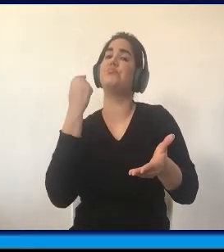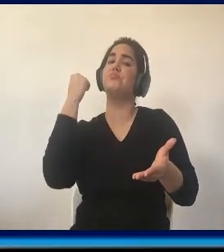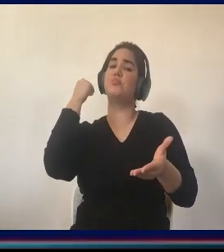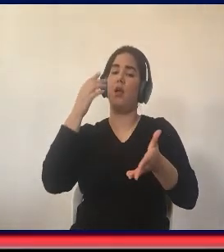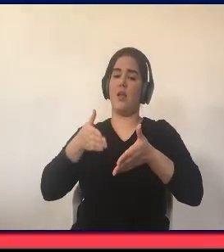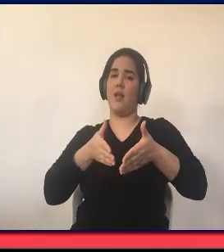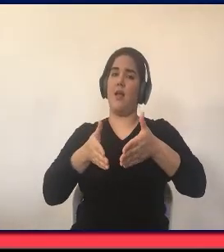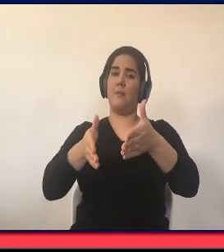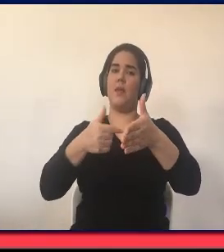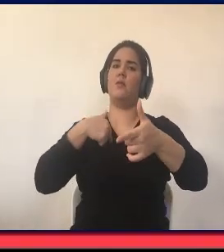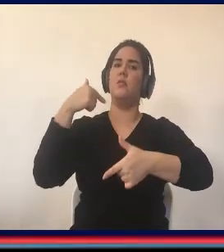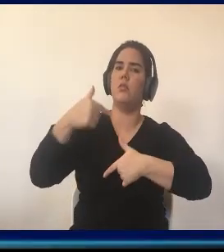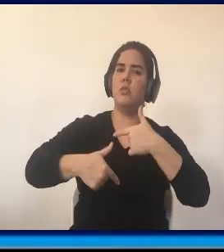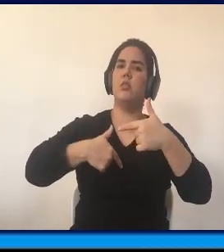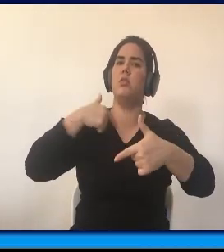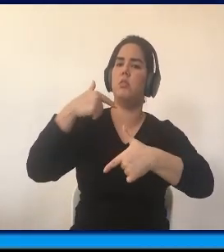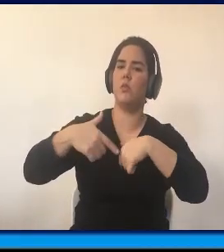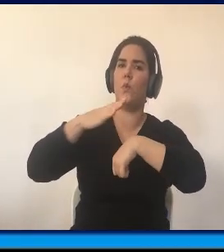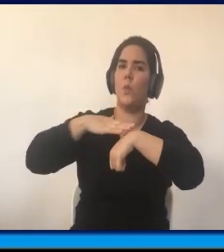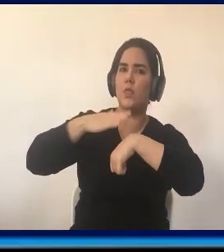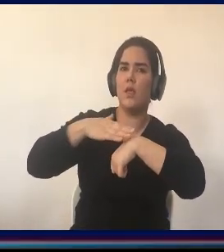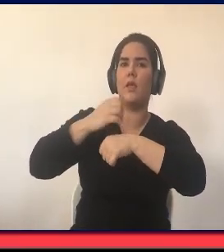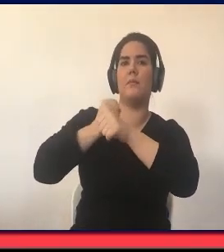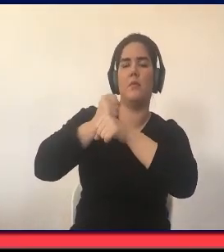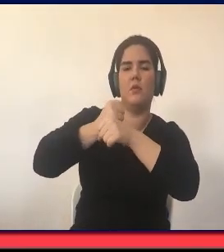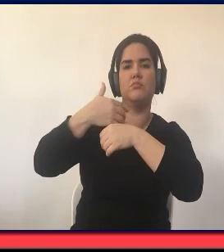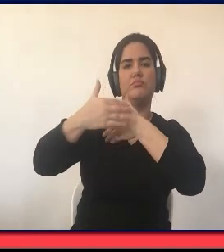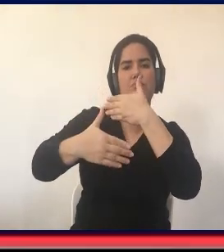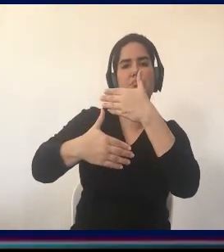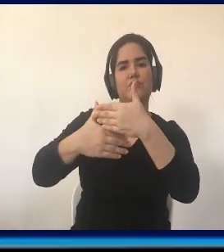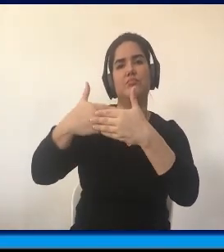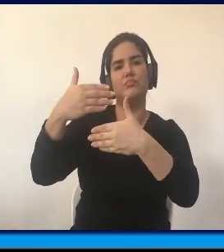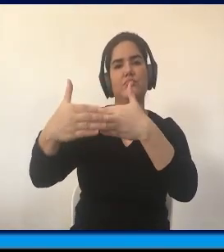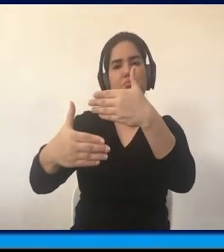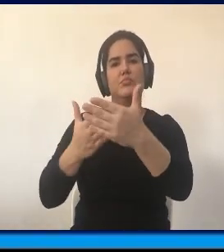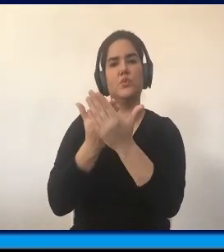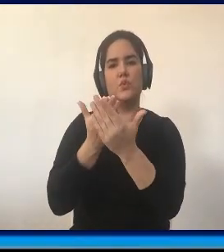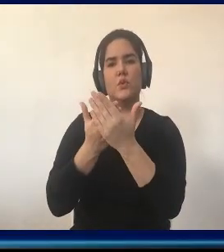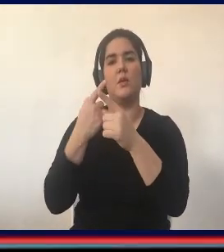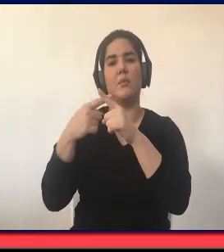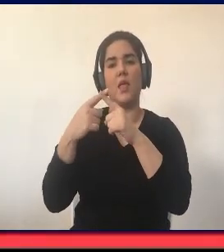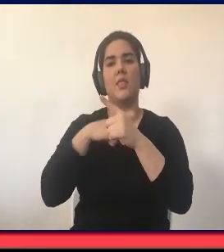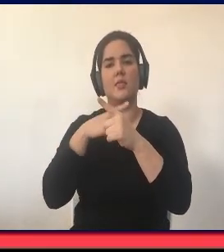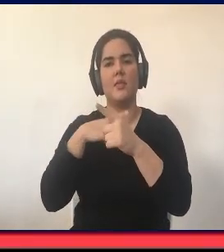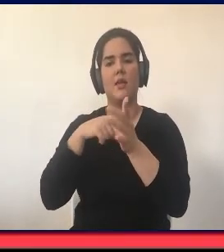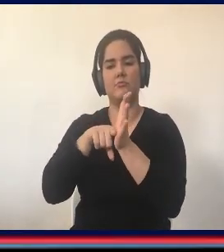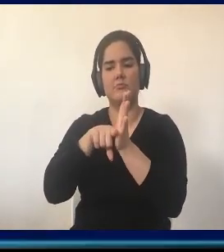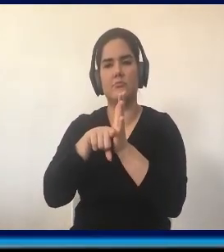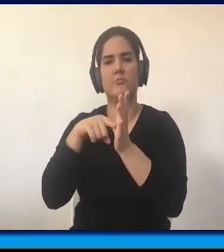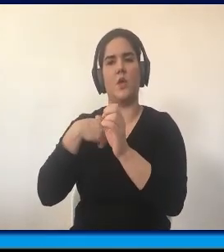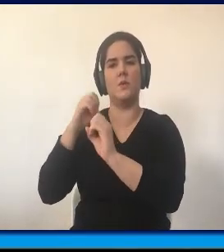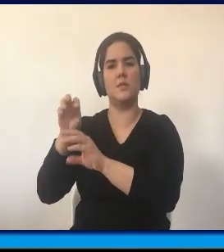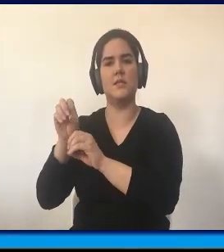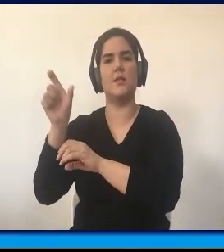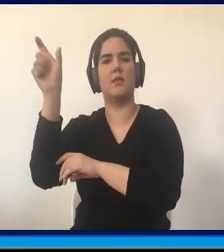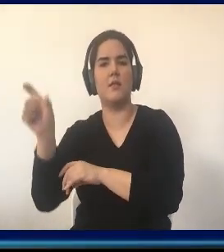tempo, talvez, ele não destina para a filha dele, porque ele tem que ter uma consultoria com o cara para ensinar o cara. E esse valor que ele está recebendo é